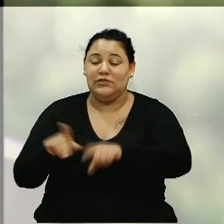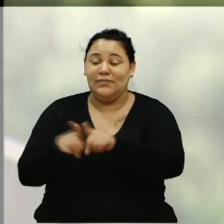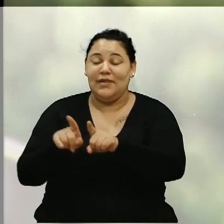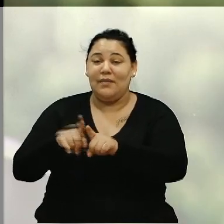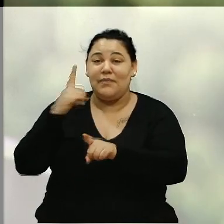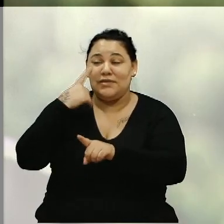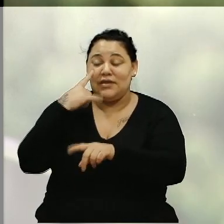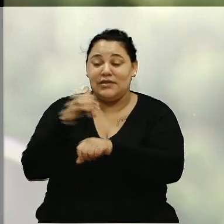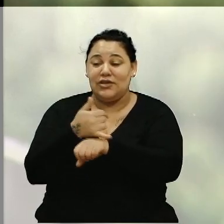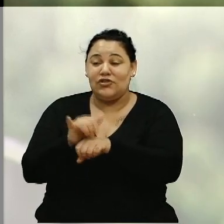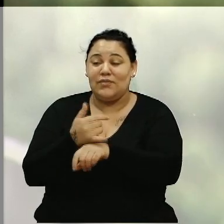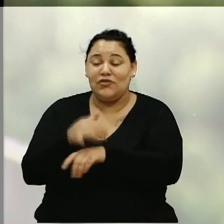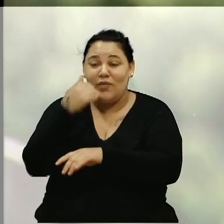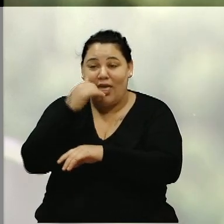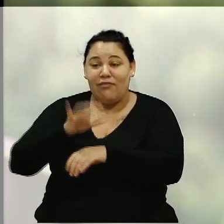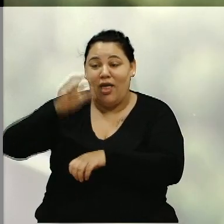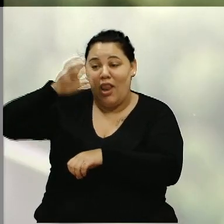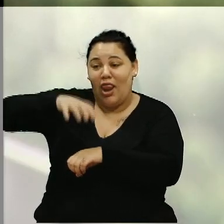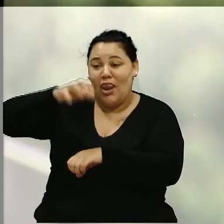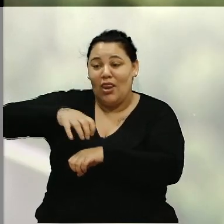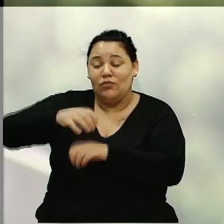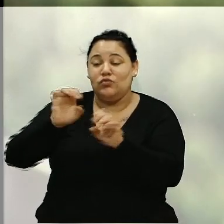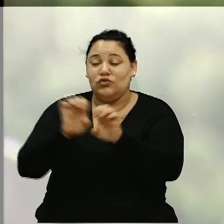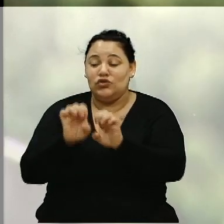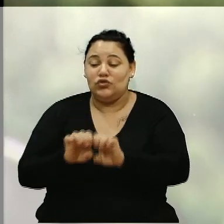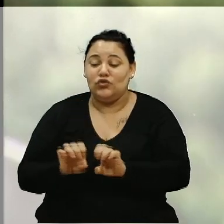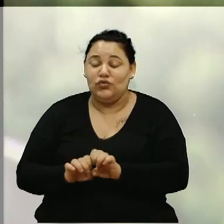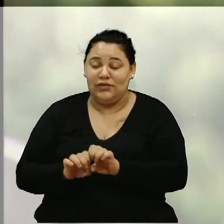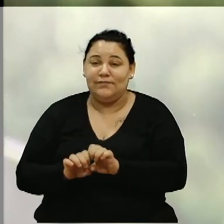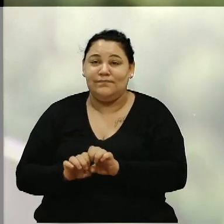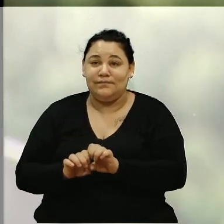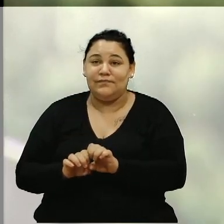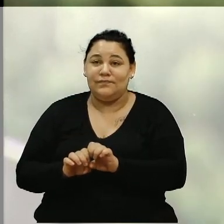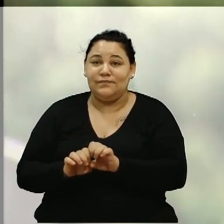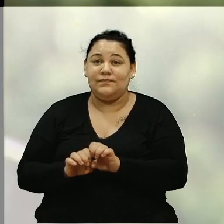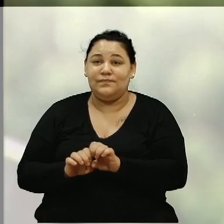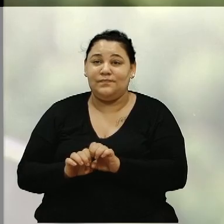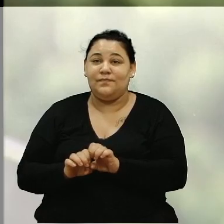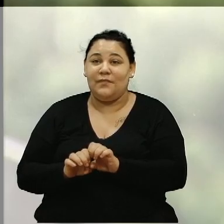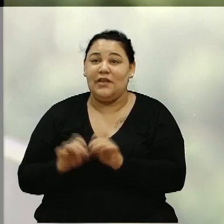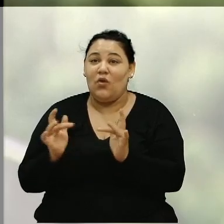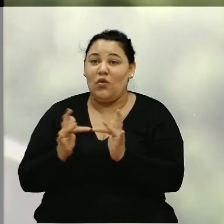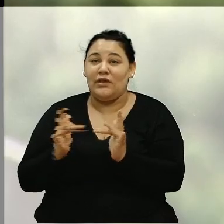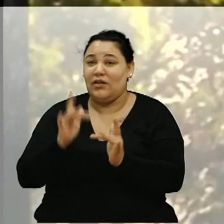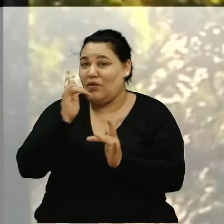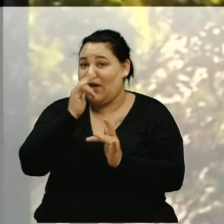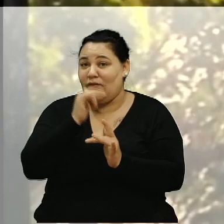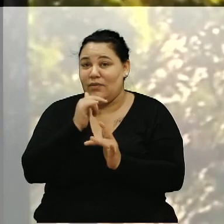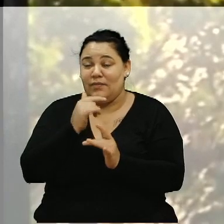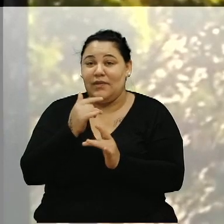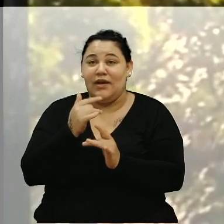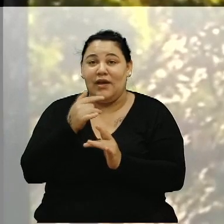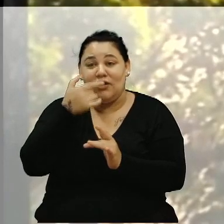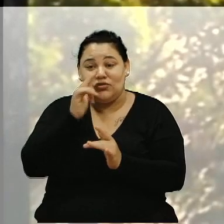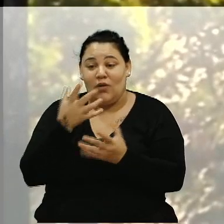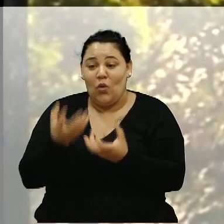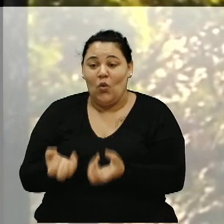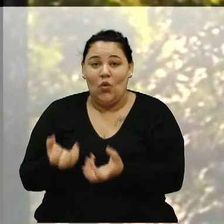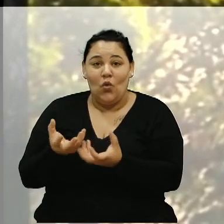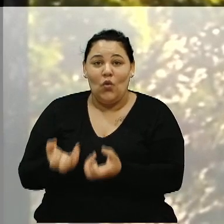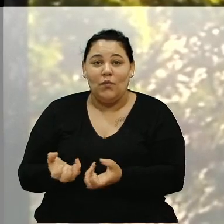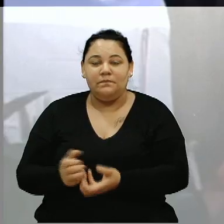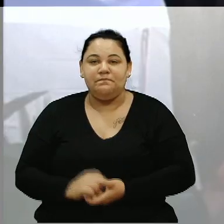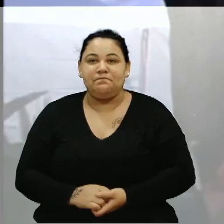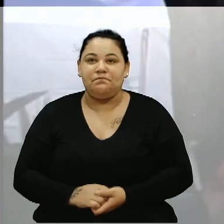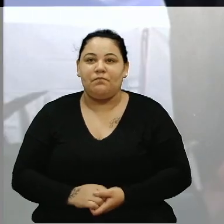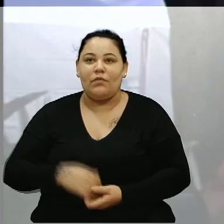calçamentos com estruturas permeáveis ou semipermeáveis para permitir essa condição de esponja, né? Há 2 meses,